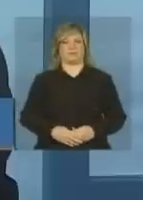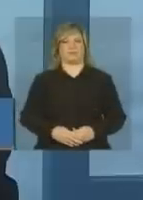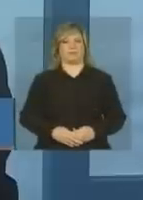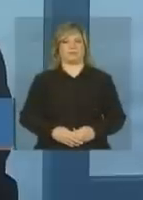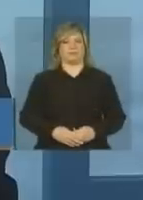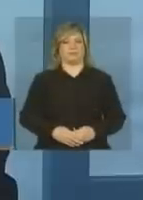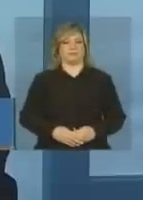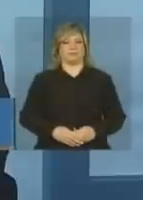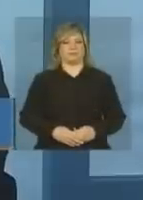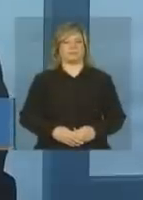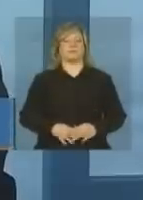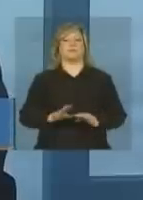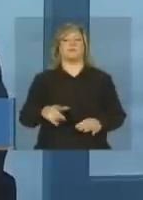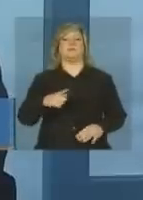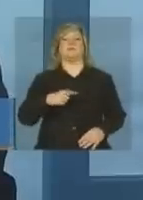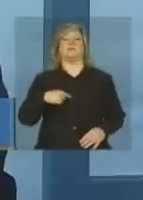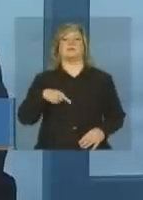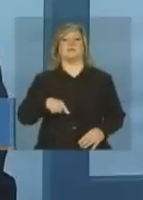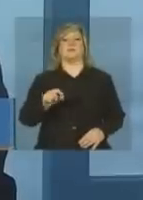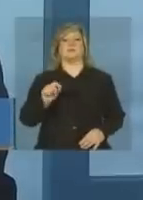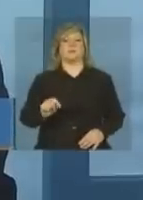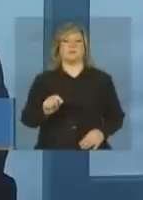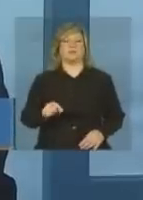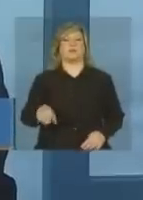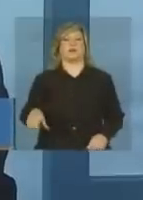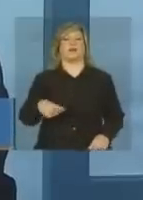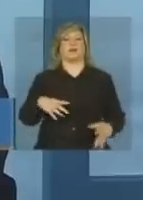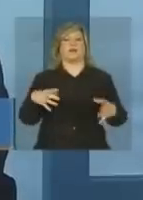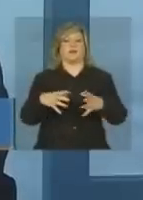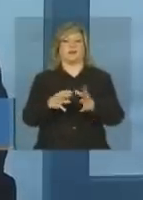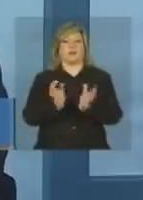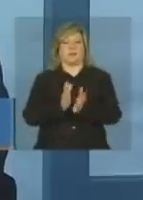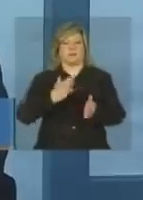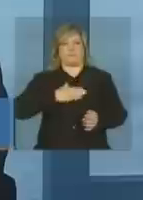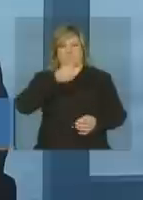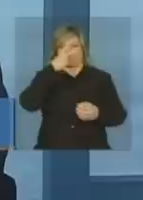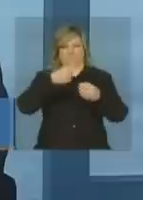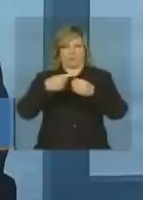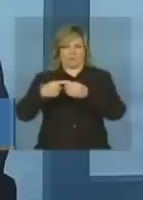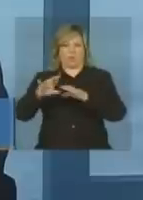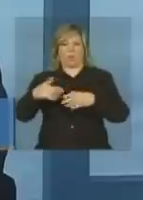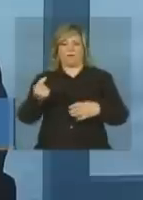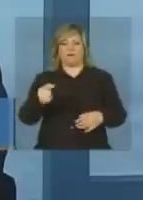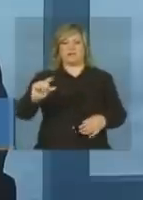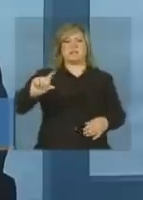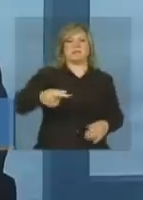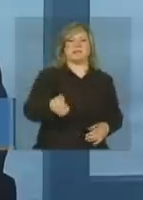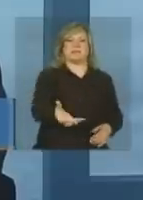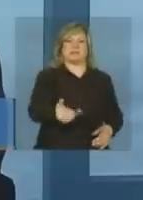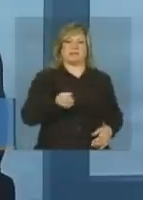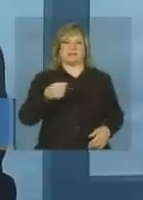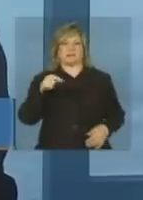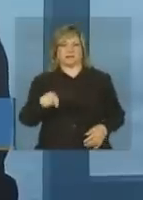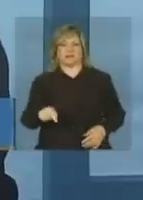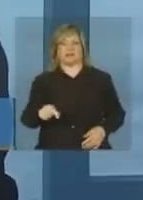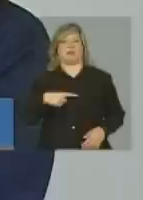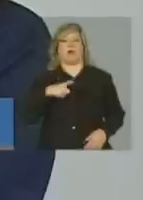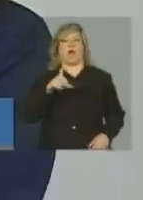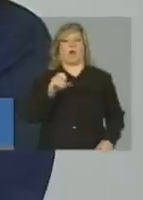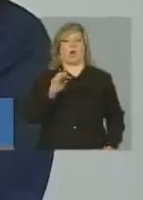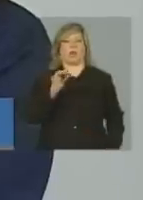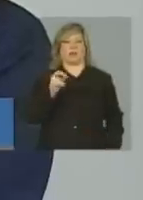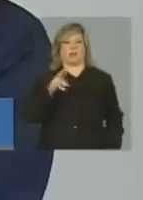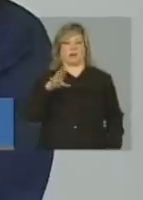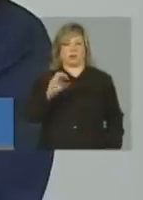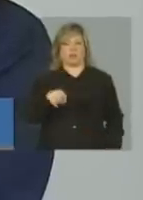O lotérico do meu município está retendo valores na hora do saque do benefício. O que devo fazer? Bom, o lotérico, como